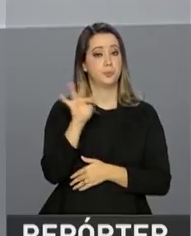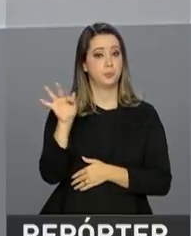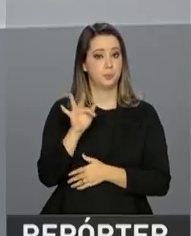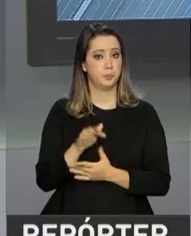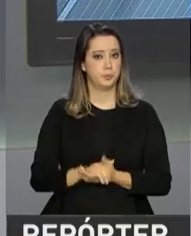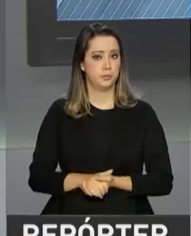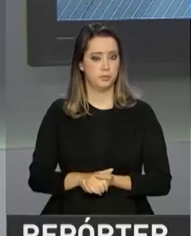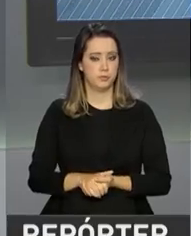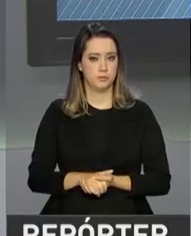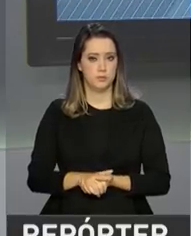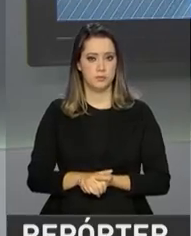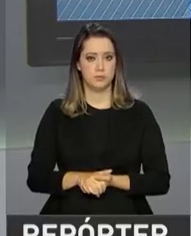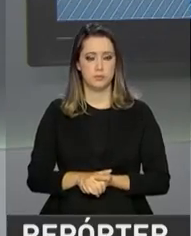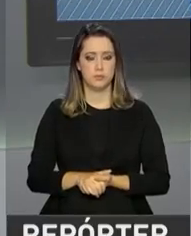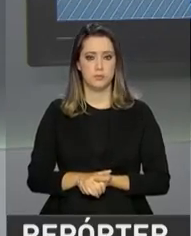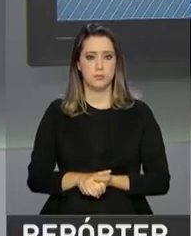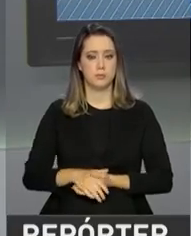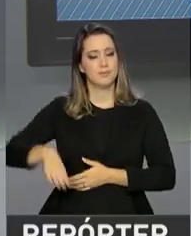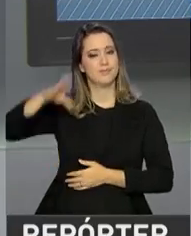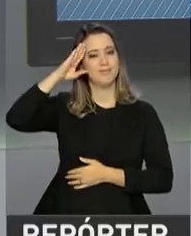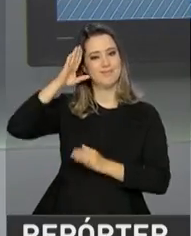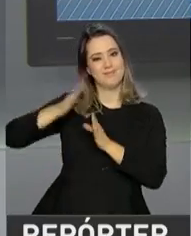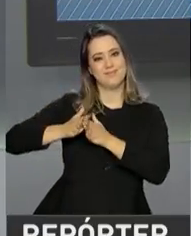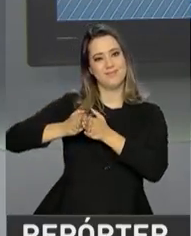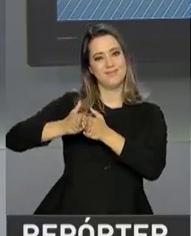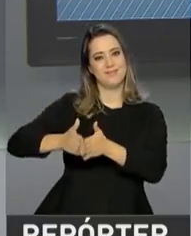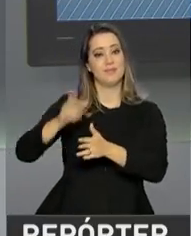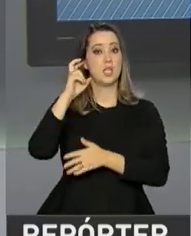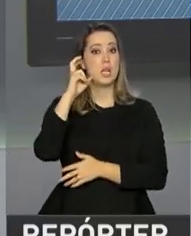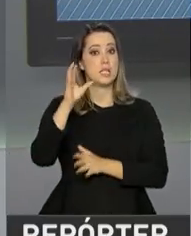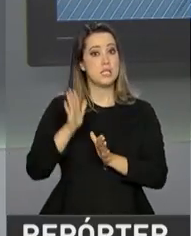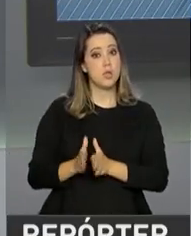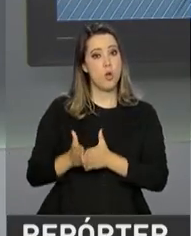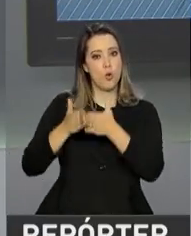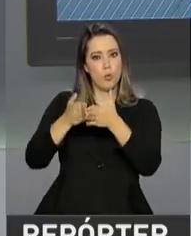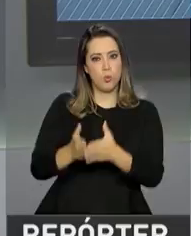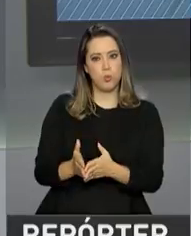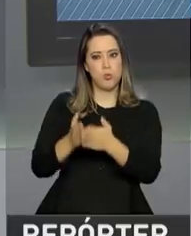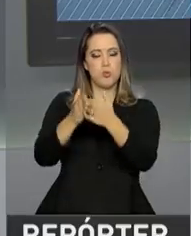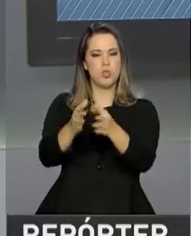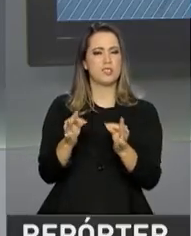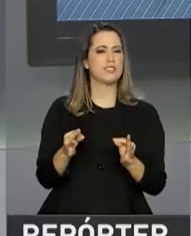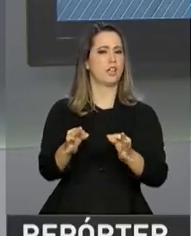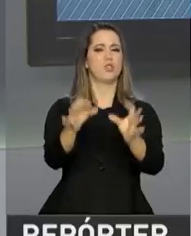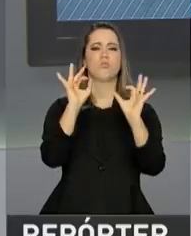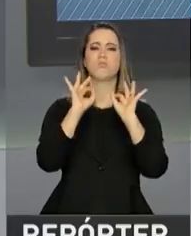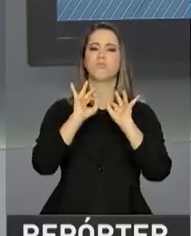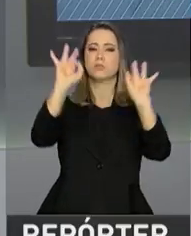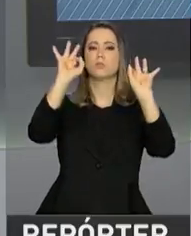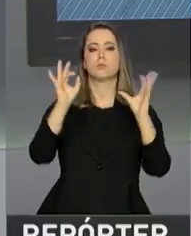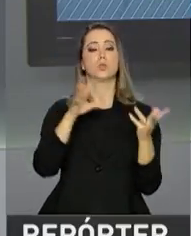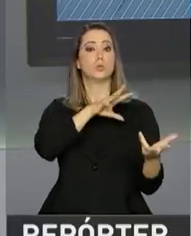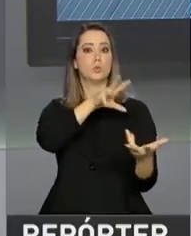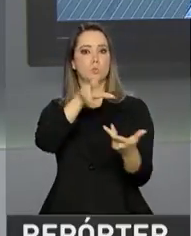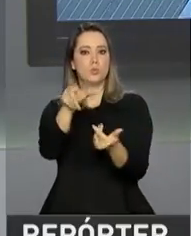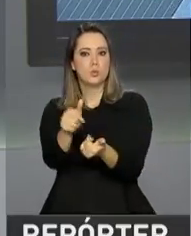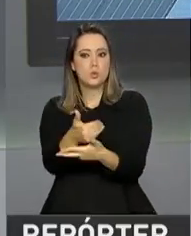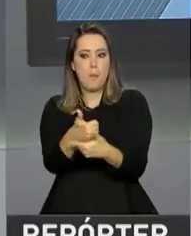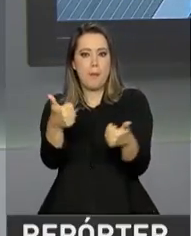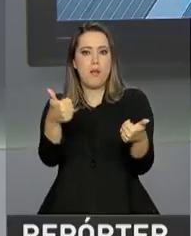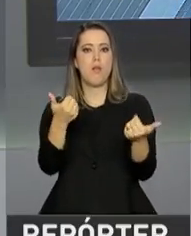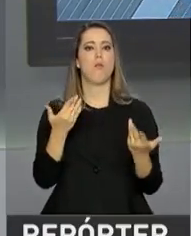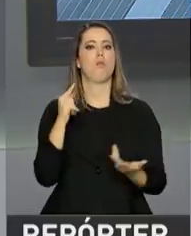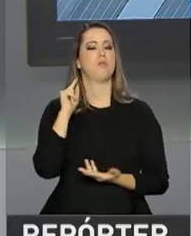fevereiro. A Marinha Brasileira opera um dos 5 navios mais bem equipados do mundo para pesquisas